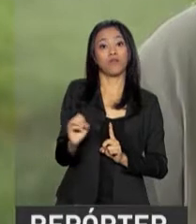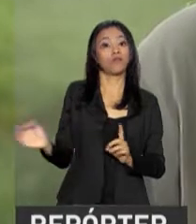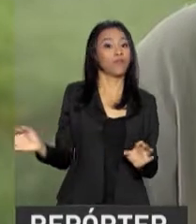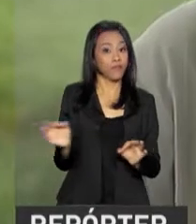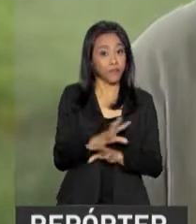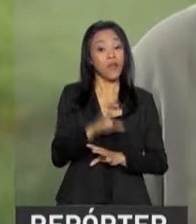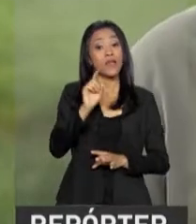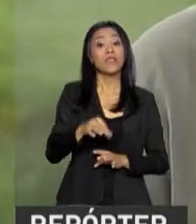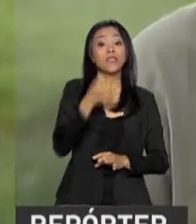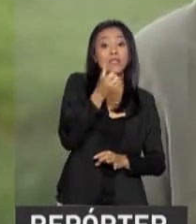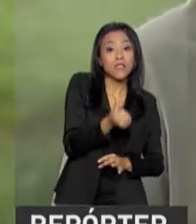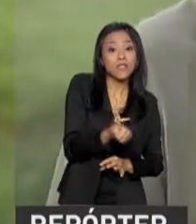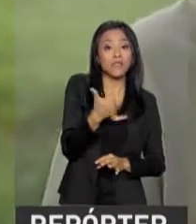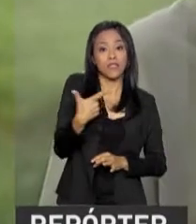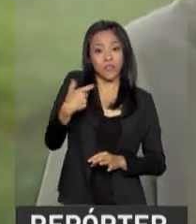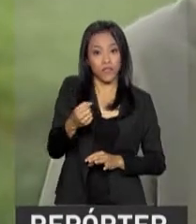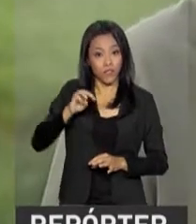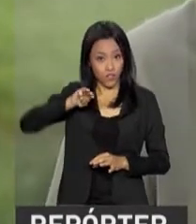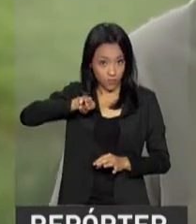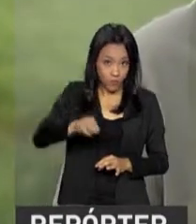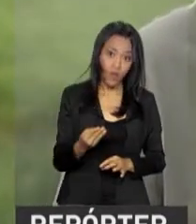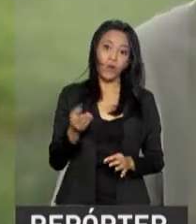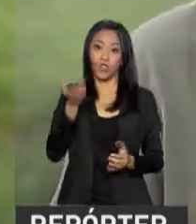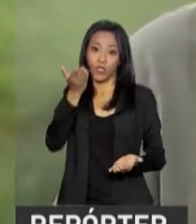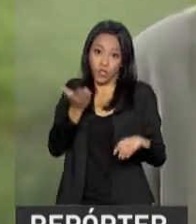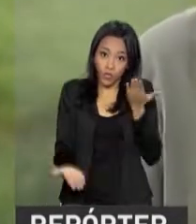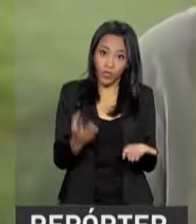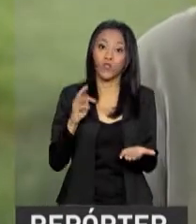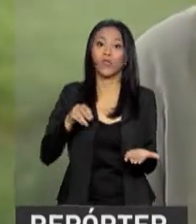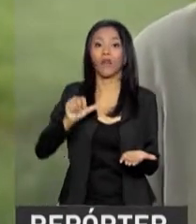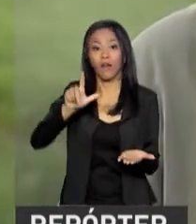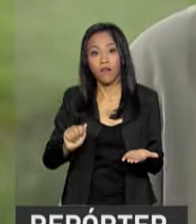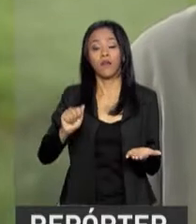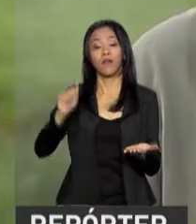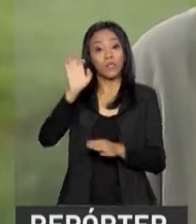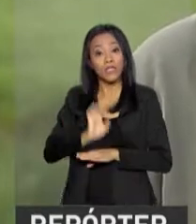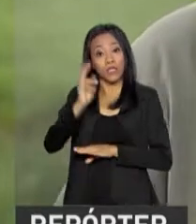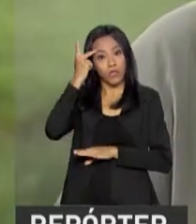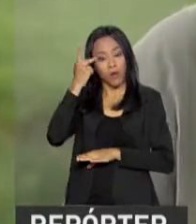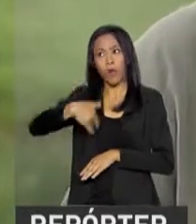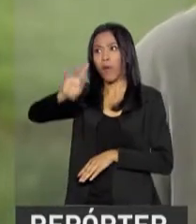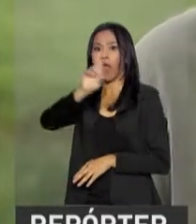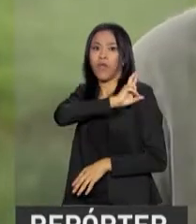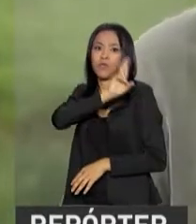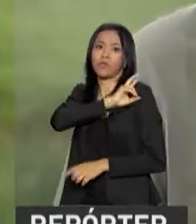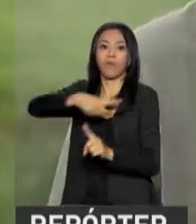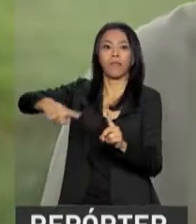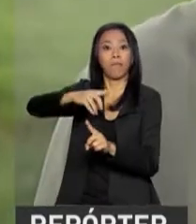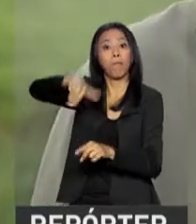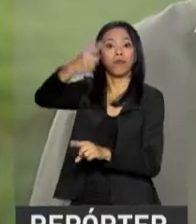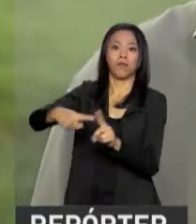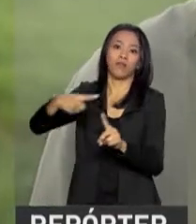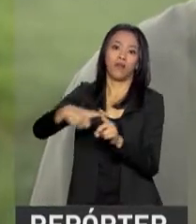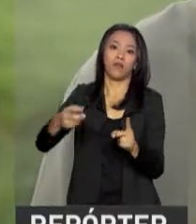120 milhões de toneladas de cana-de-açúcar no país o estado de são paulo responde por mais da metade desse total e